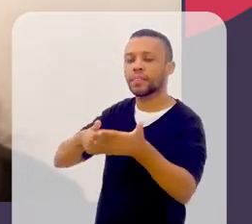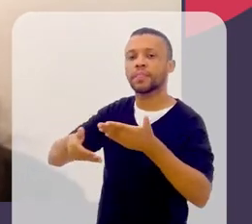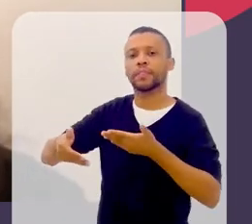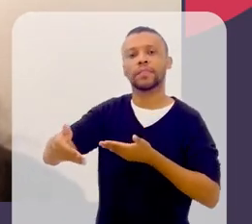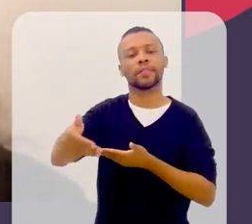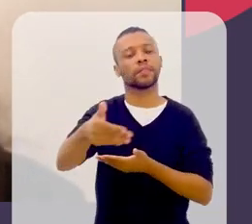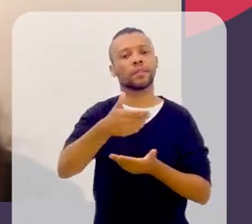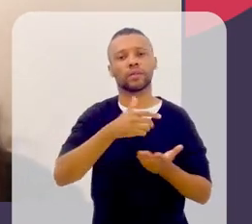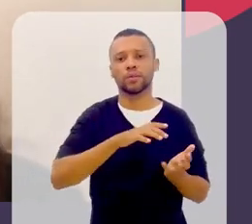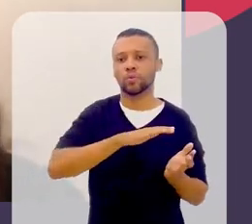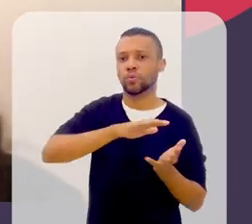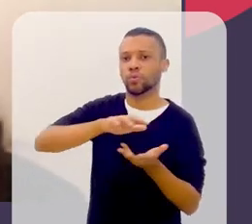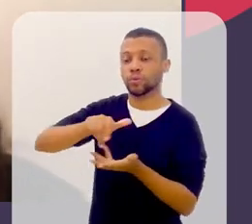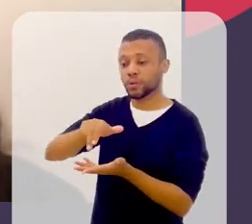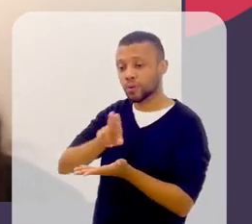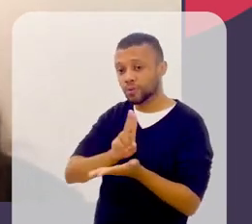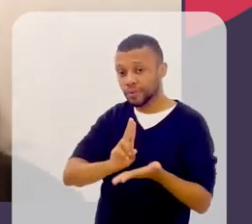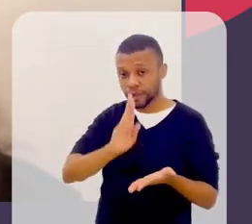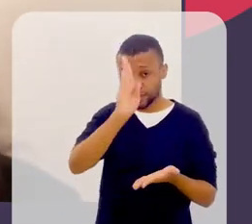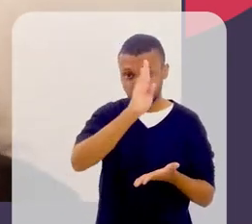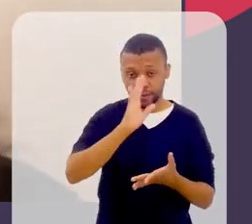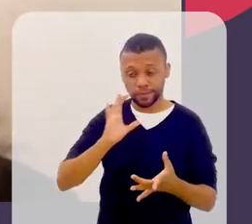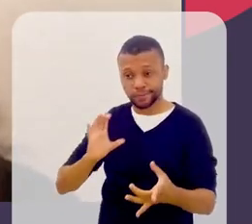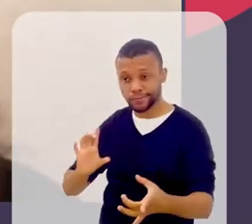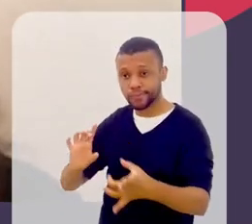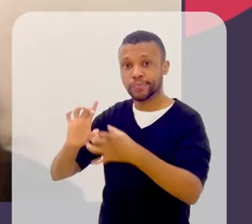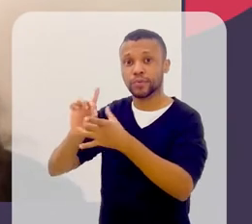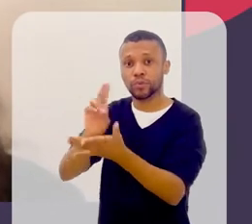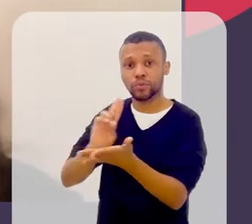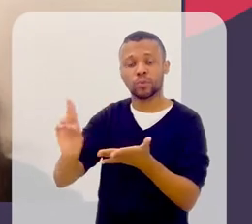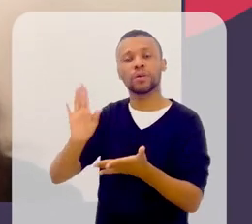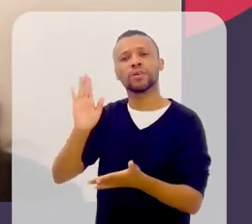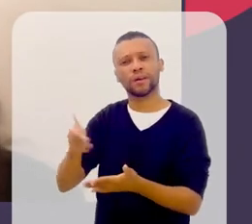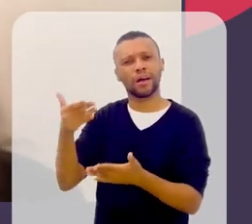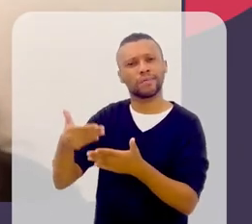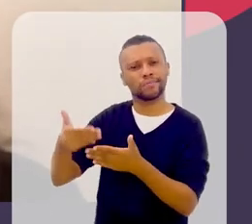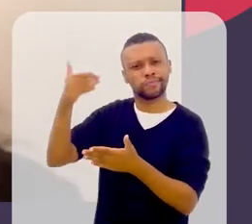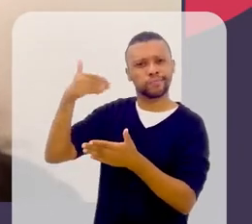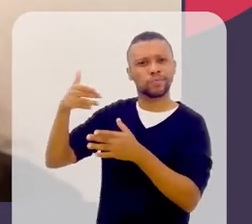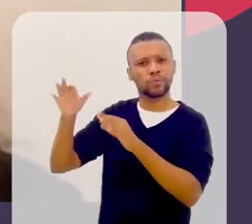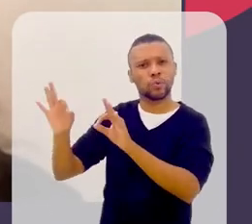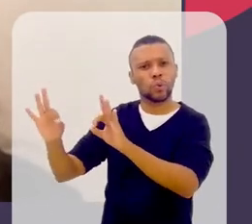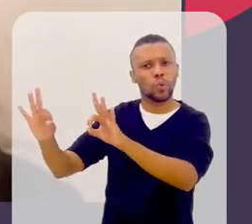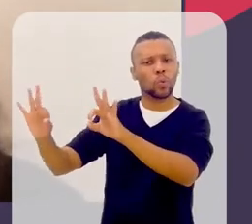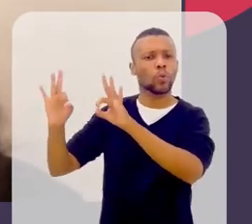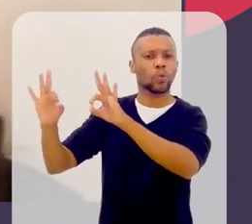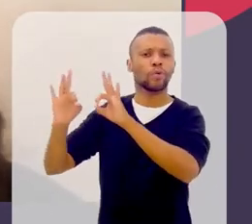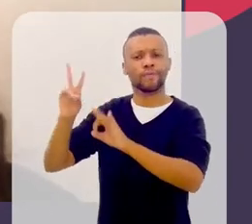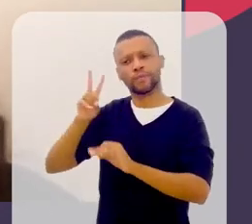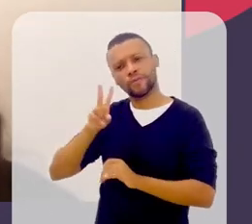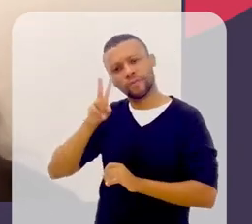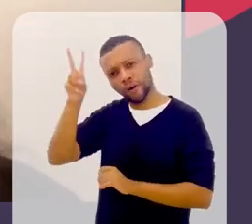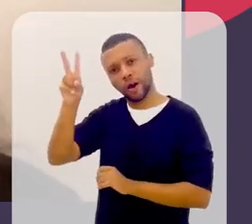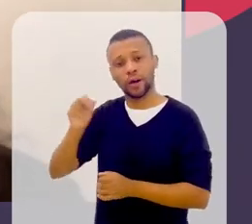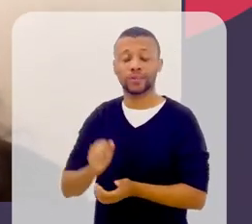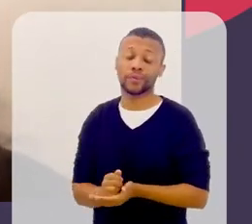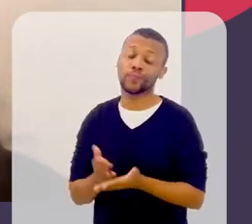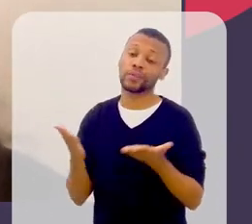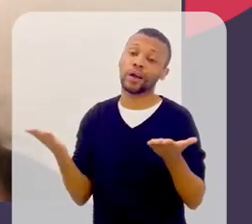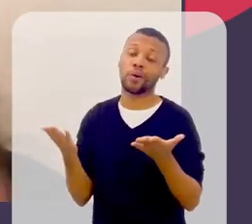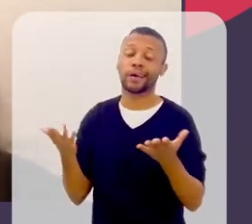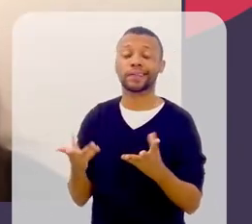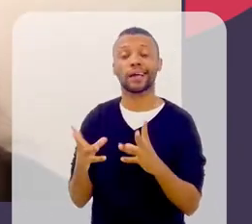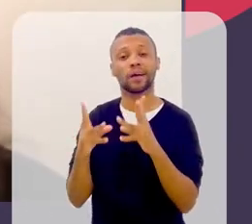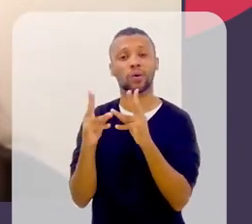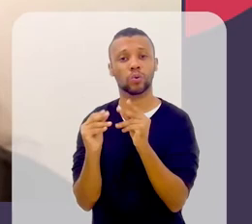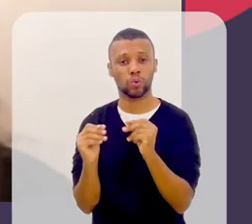intercâmbios e de internacionalização da universidade brasileira já foi muito forte, né? Já foi muito forte. E